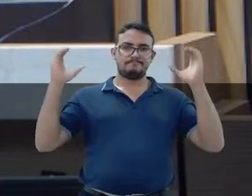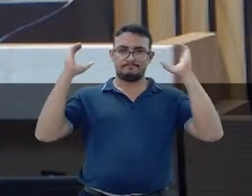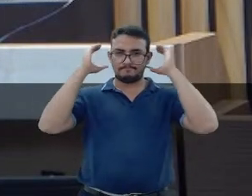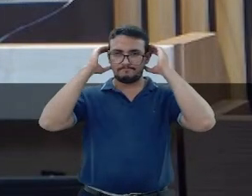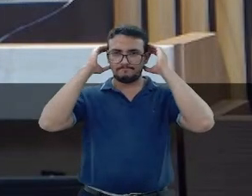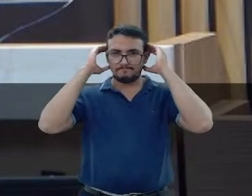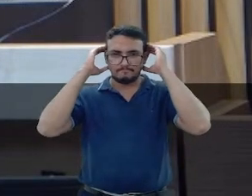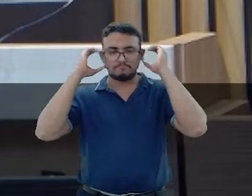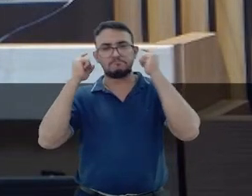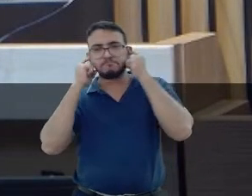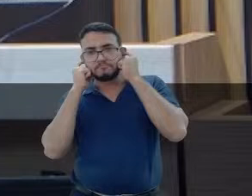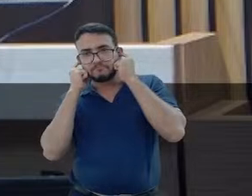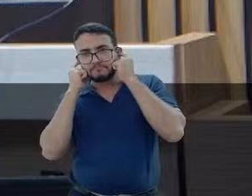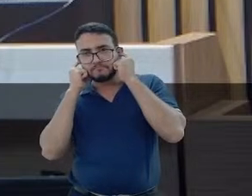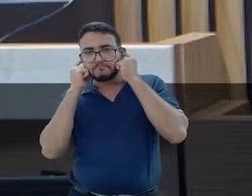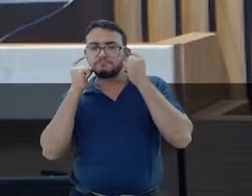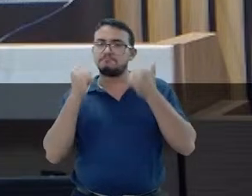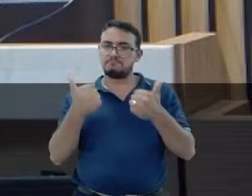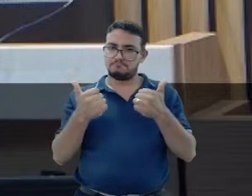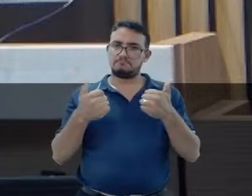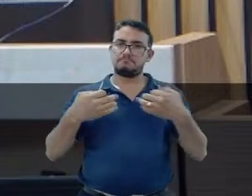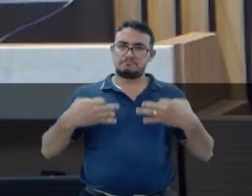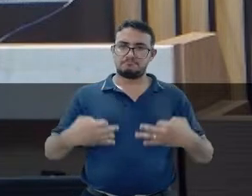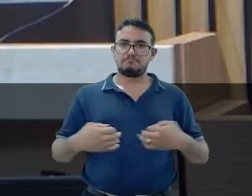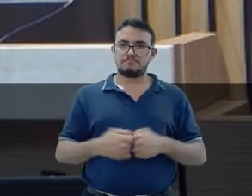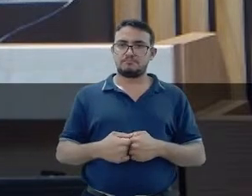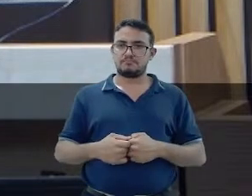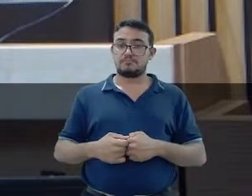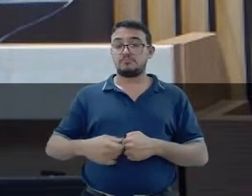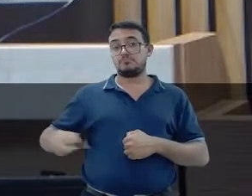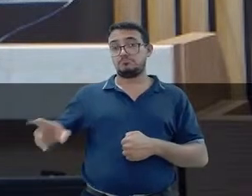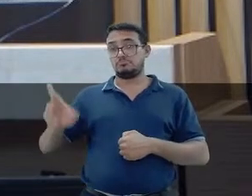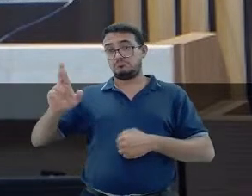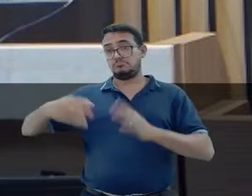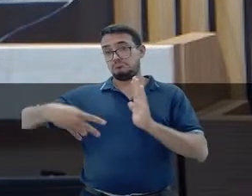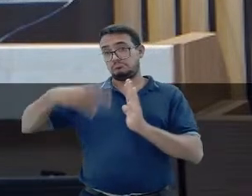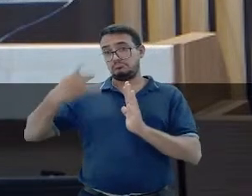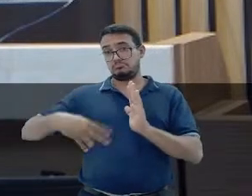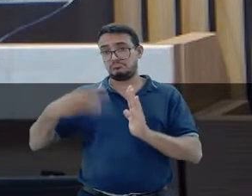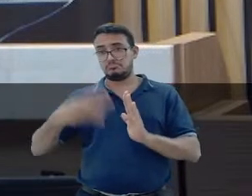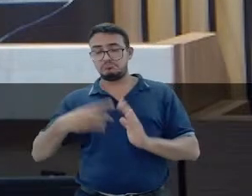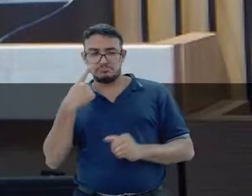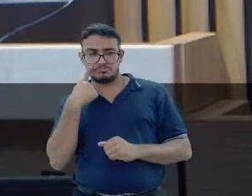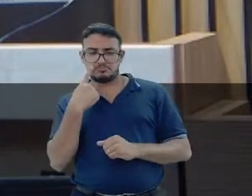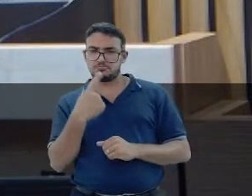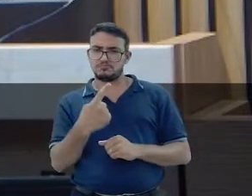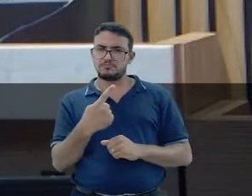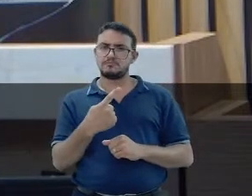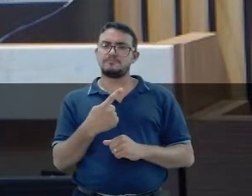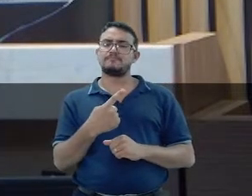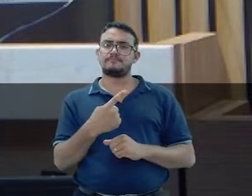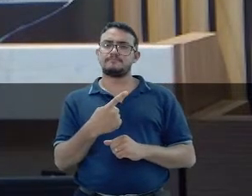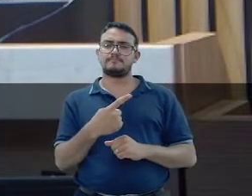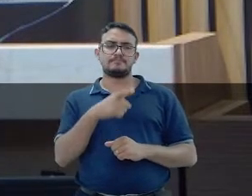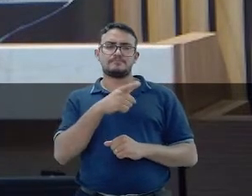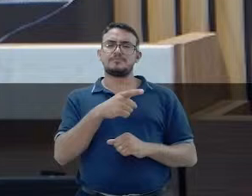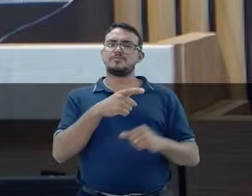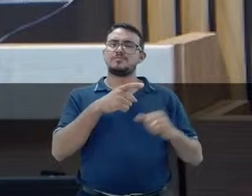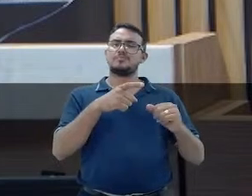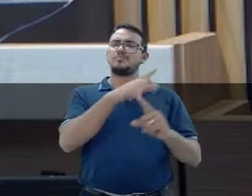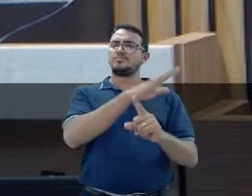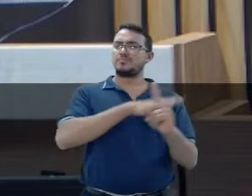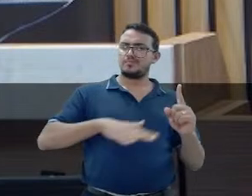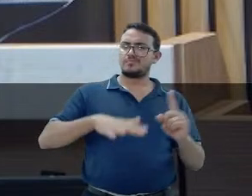Nesse contexto, deve prevalecer a conclusão pericial acerca da inexistência de agressividade no ambiente de